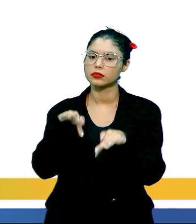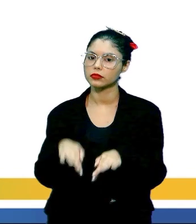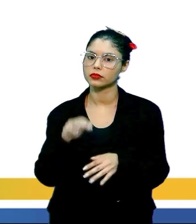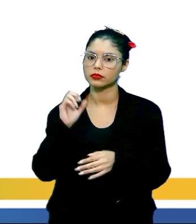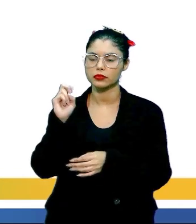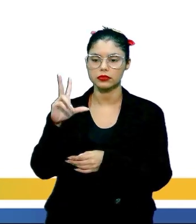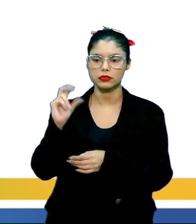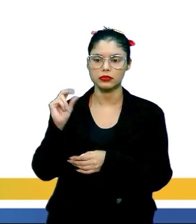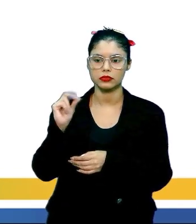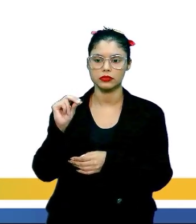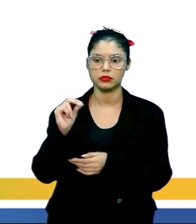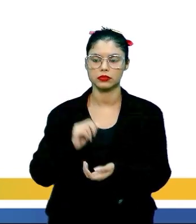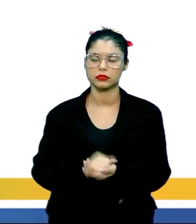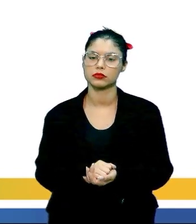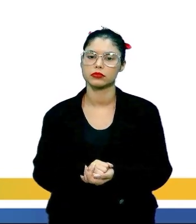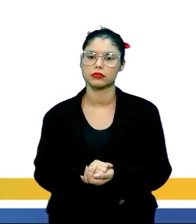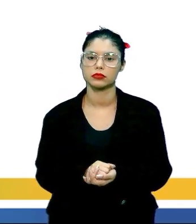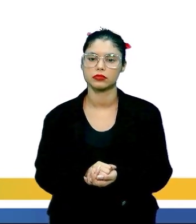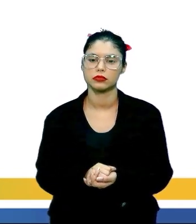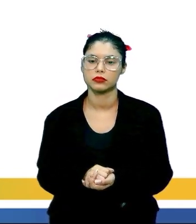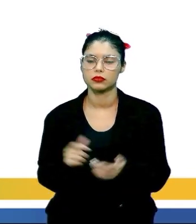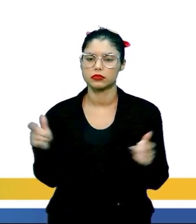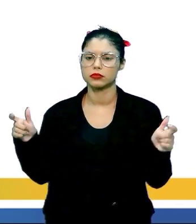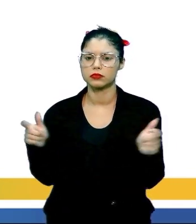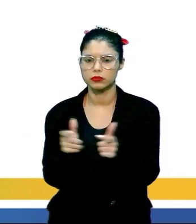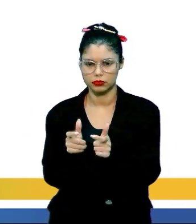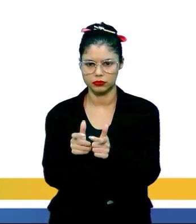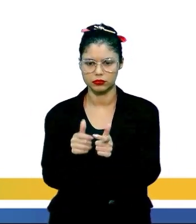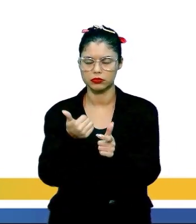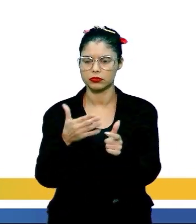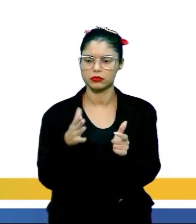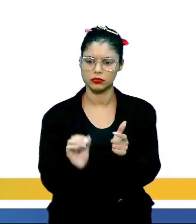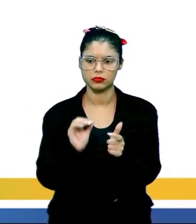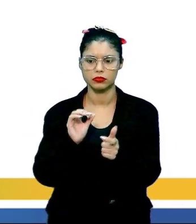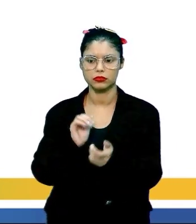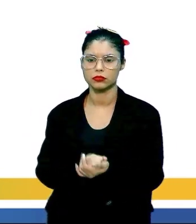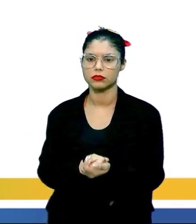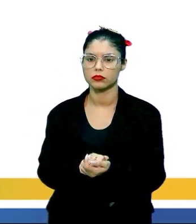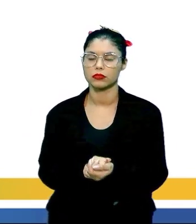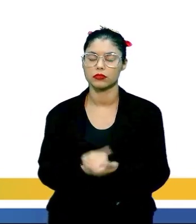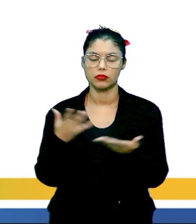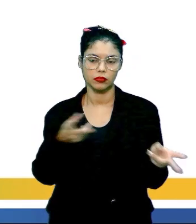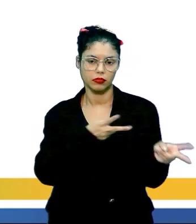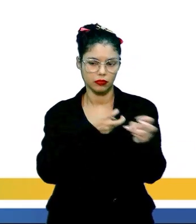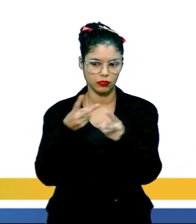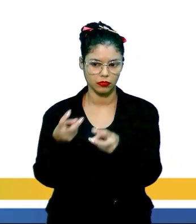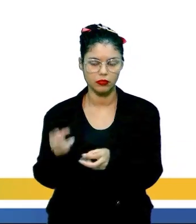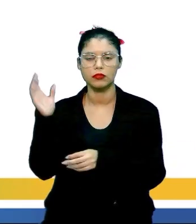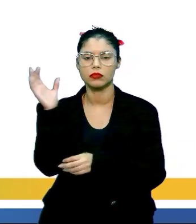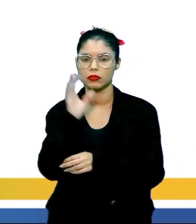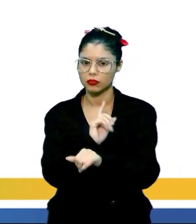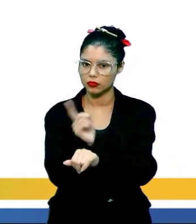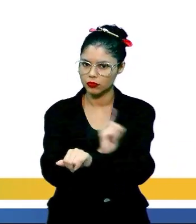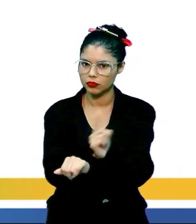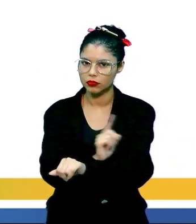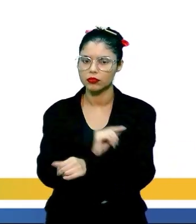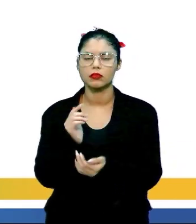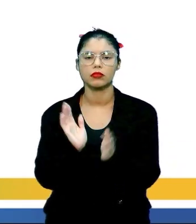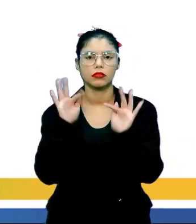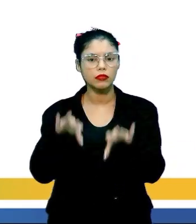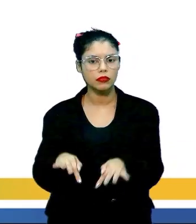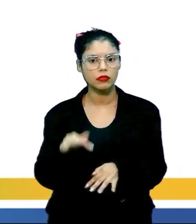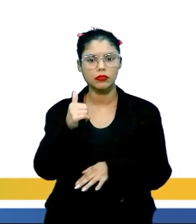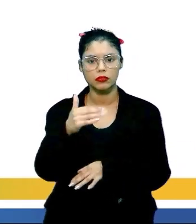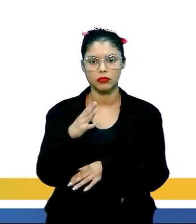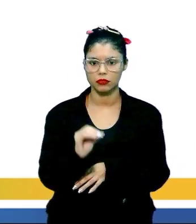final, ele estava na velocidade mais reduzida, estava em 10 metros por segundo. Então perceba que a velocidade final era